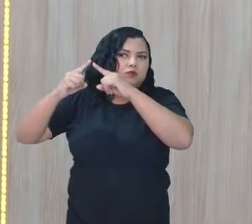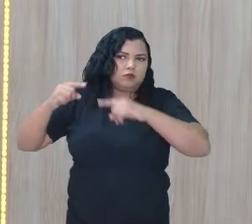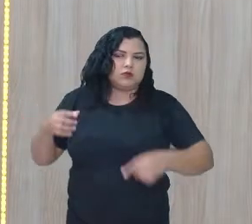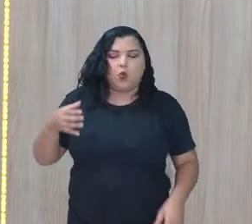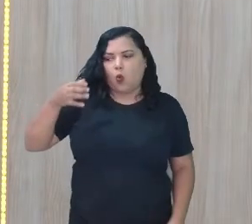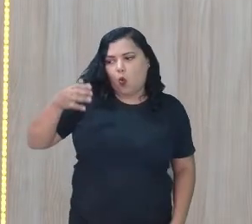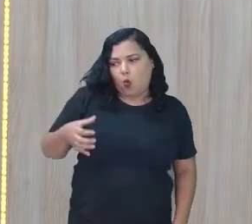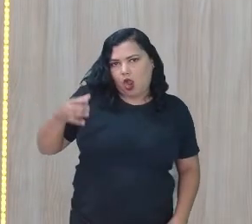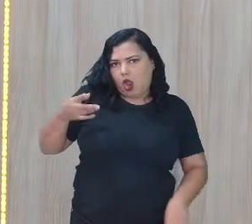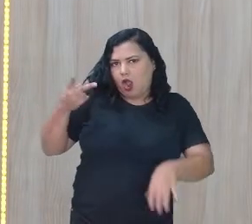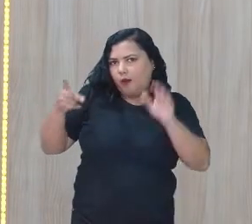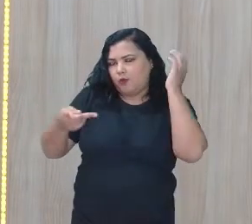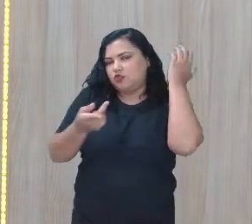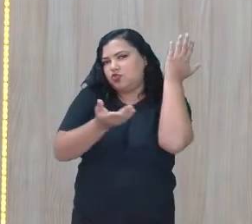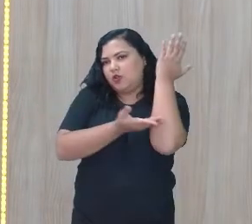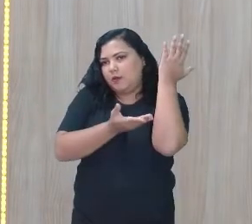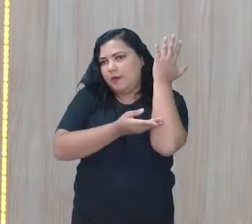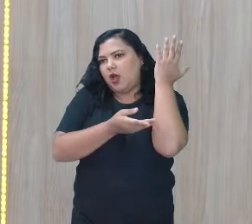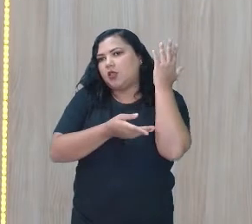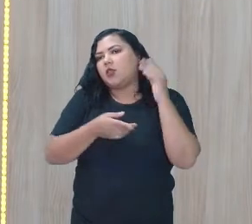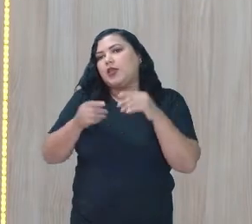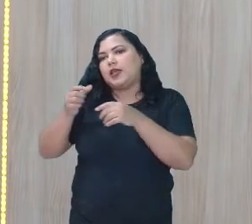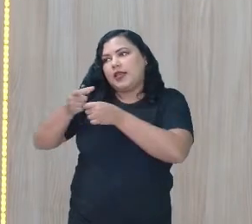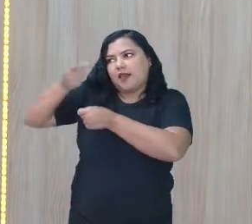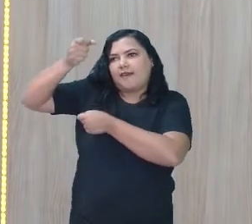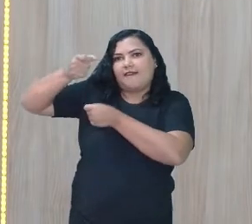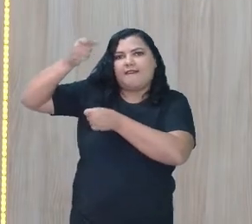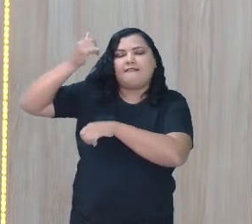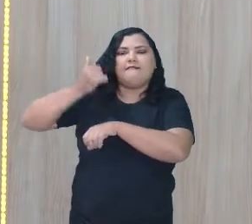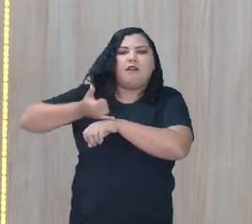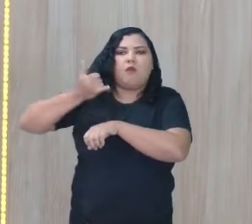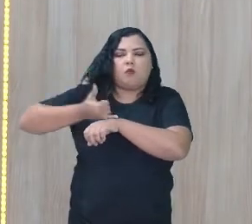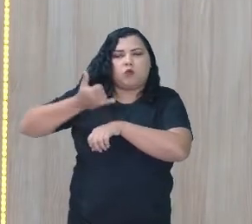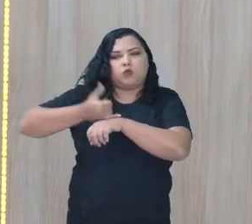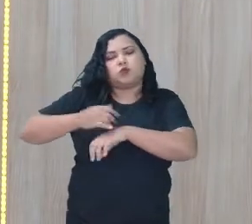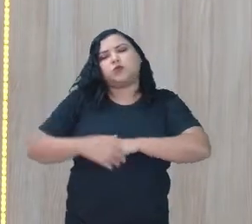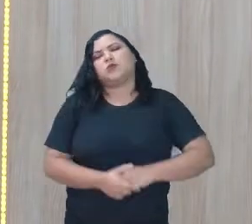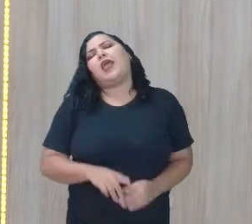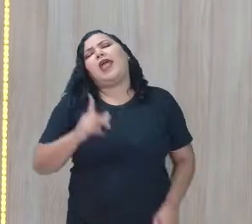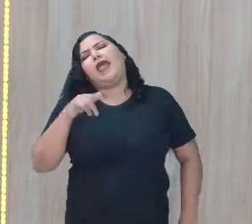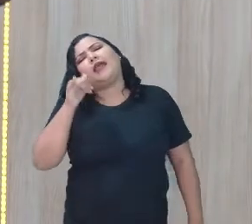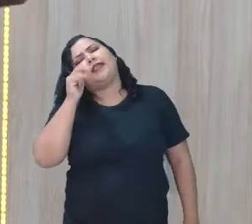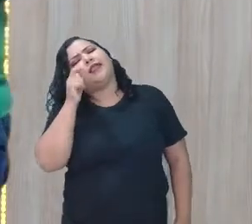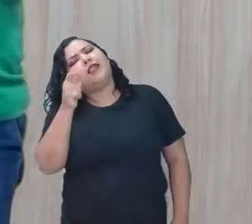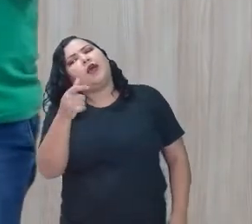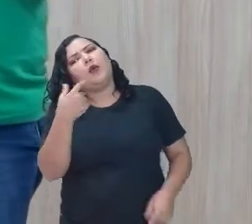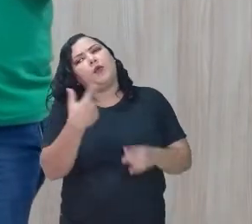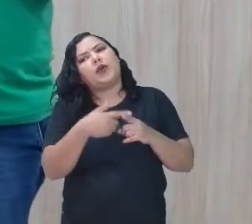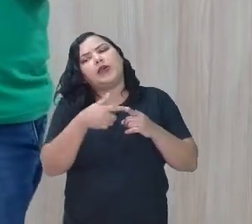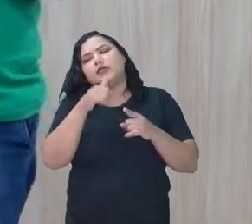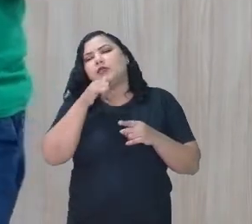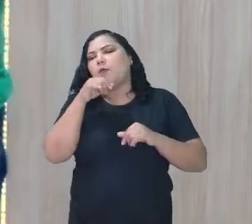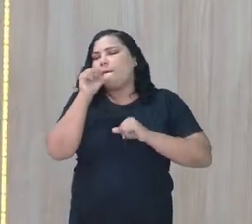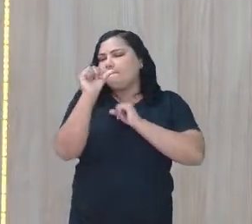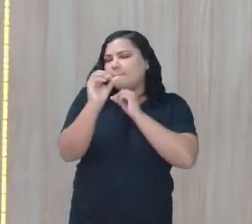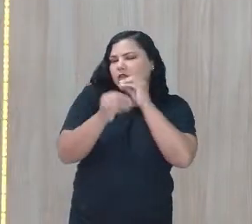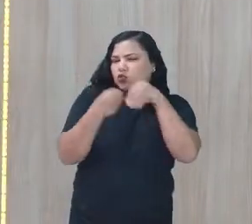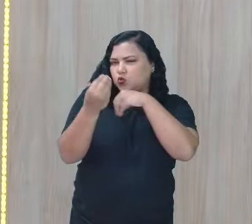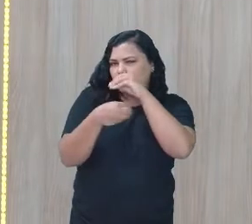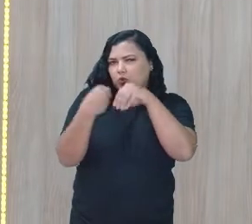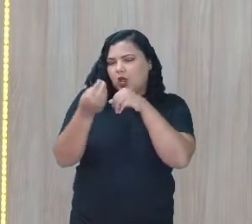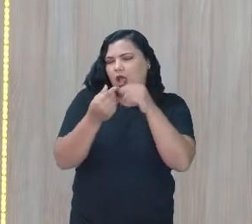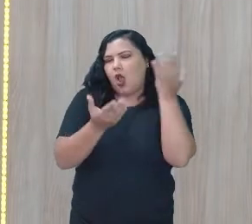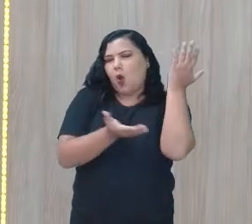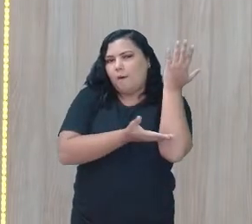cabo aqui, né, de madeira, né, e a ponta, né, de ferro. E isso era interessante porque essa mistura, né,